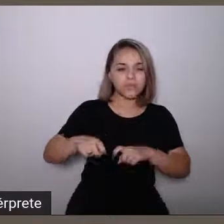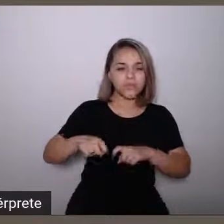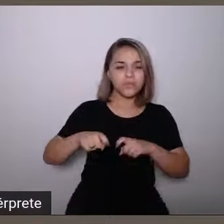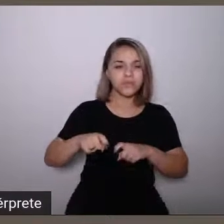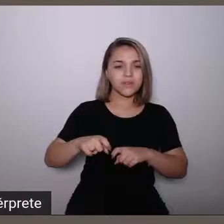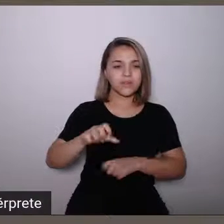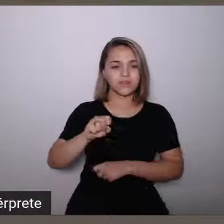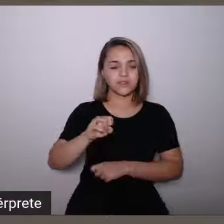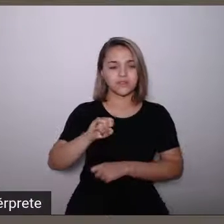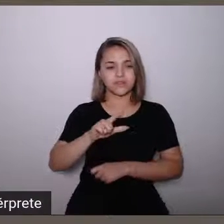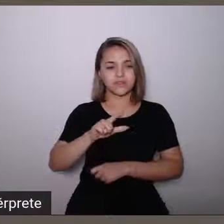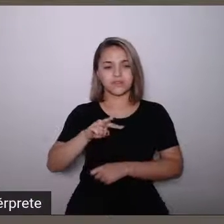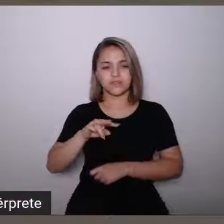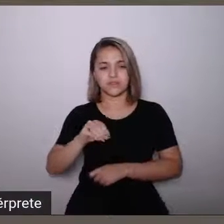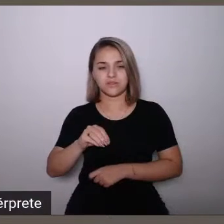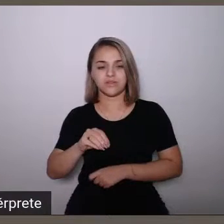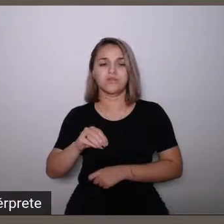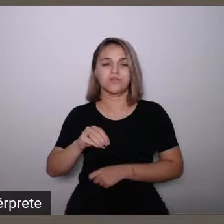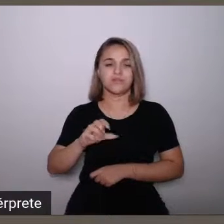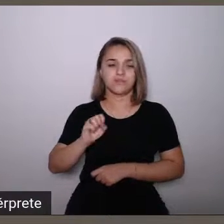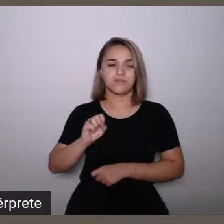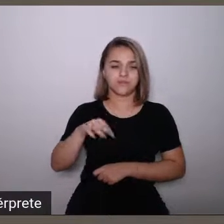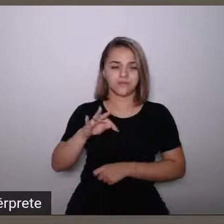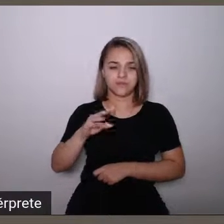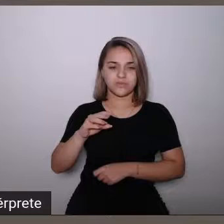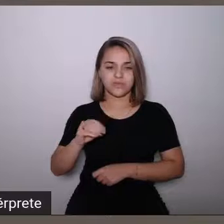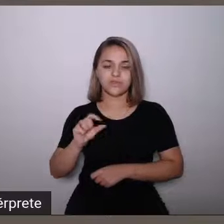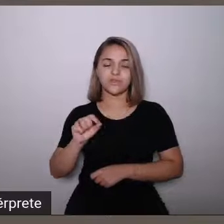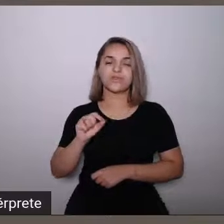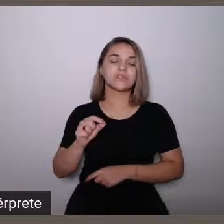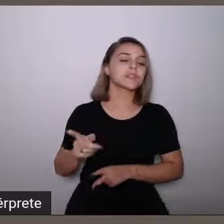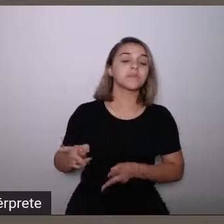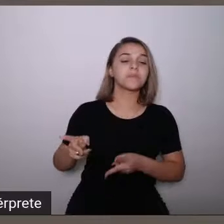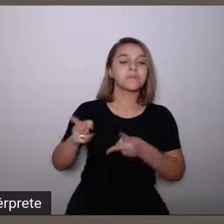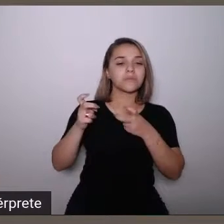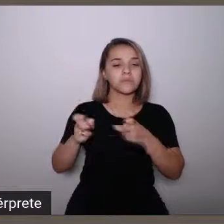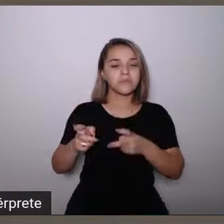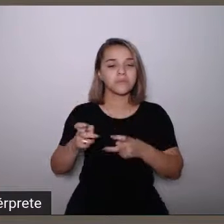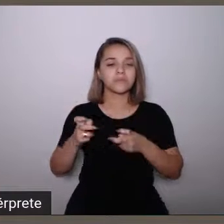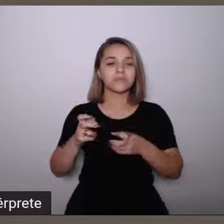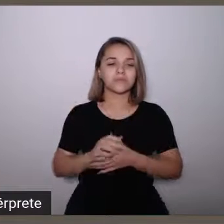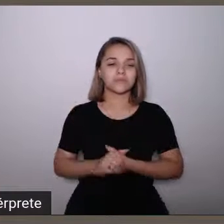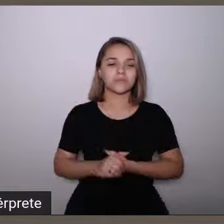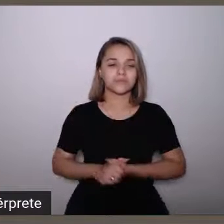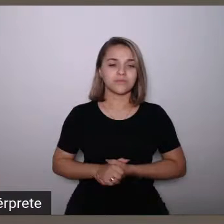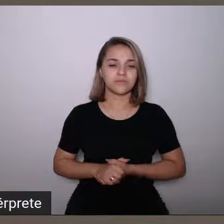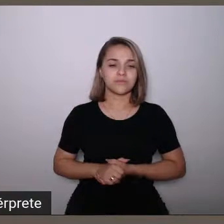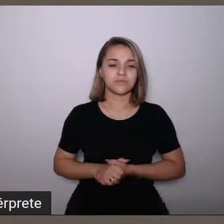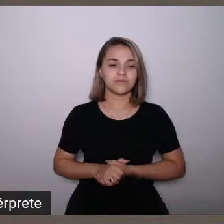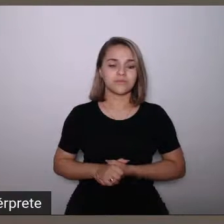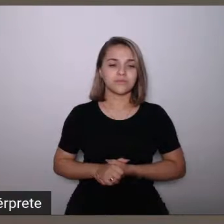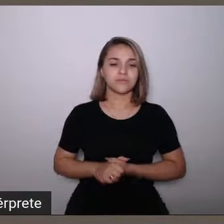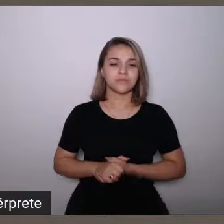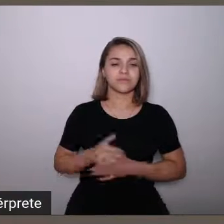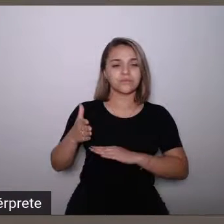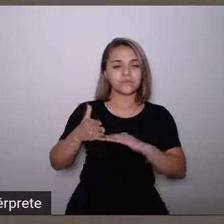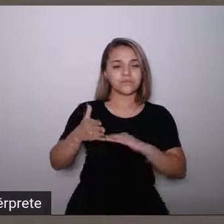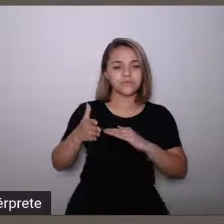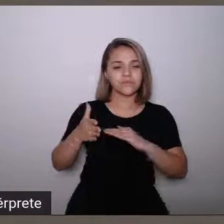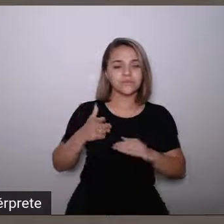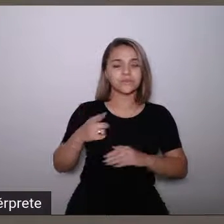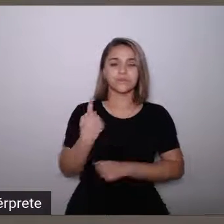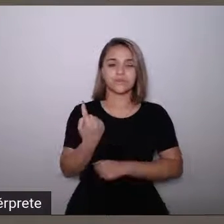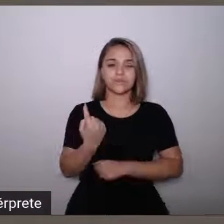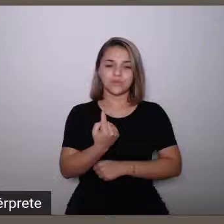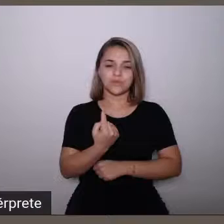conseguiria identificar algum índice, pelo menos um modernismo pelo qual a gente